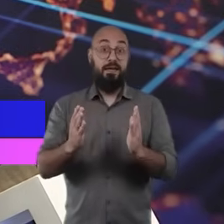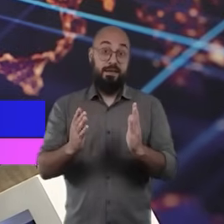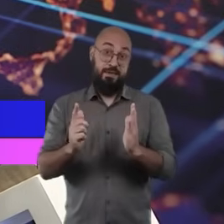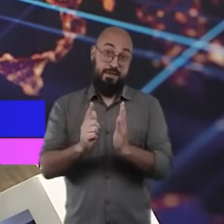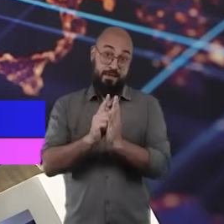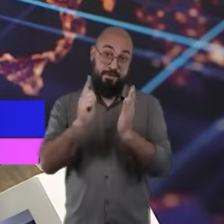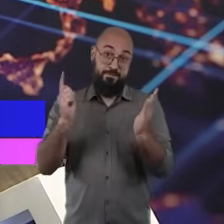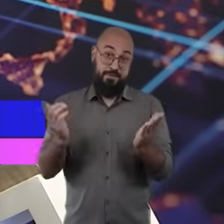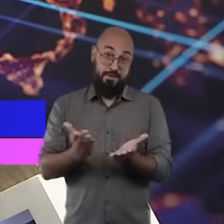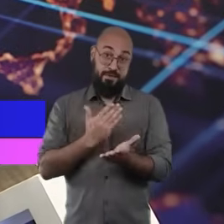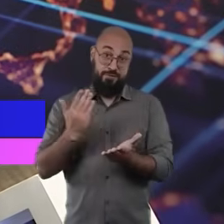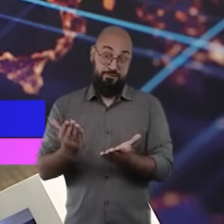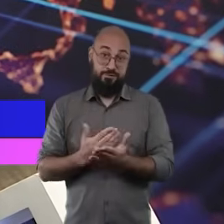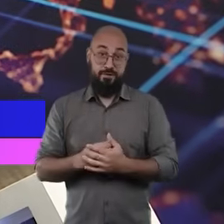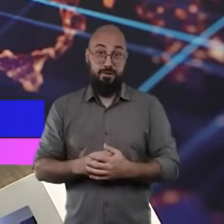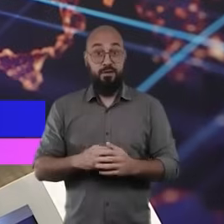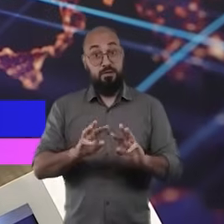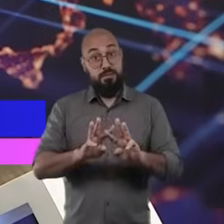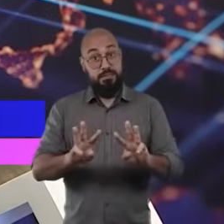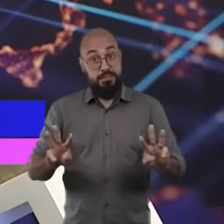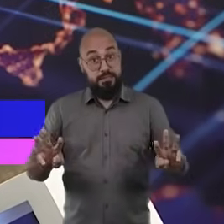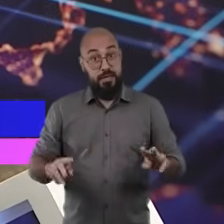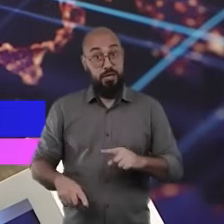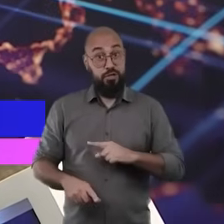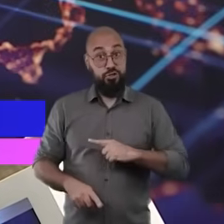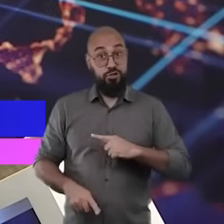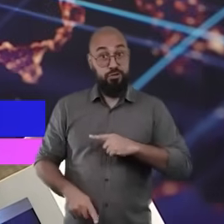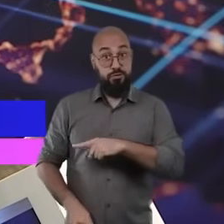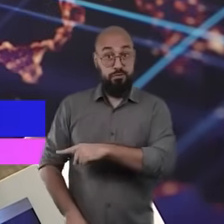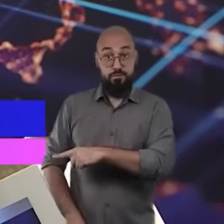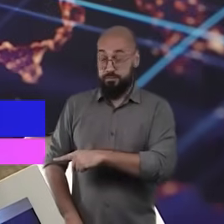entrar no nosso site, que está aparecendo aqui embaixo, que é